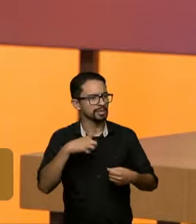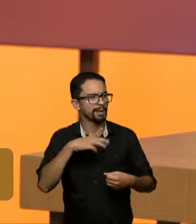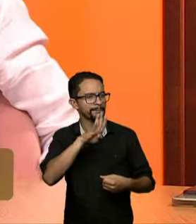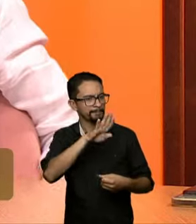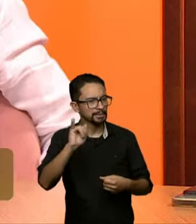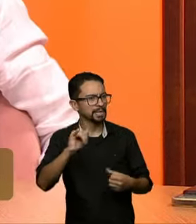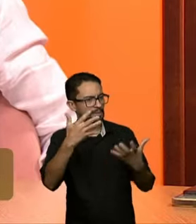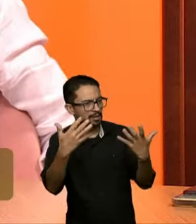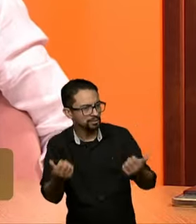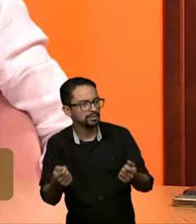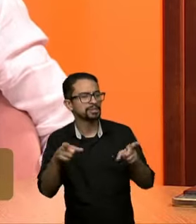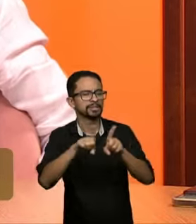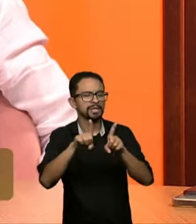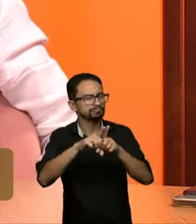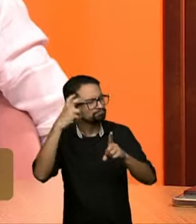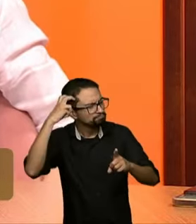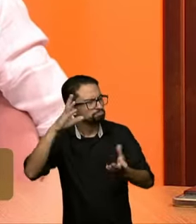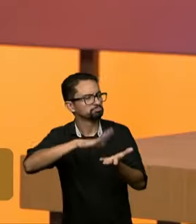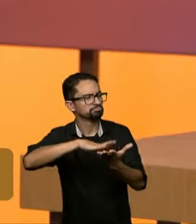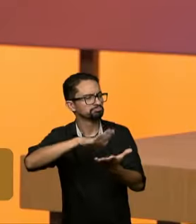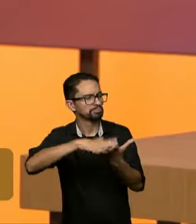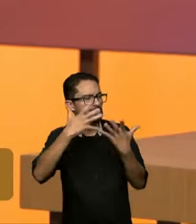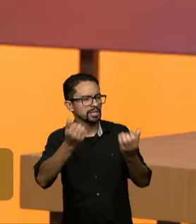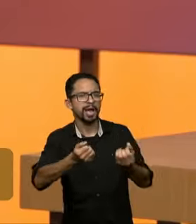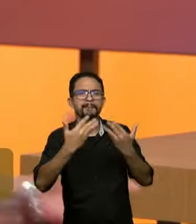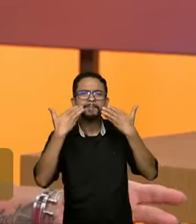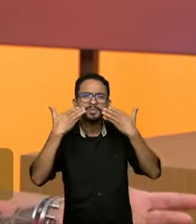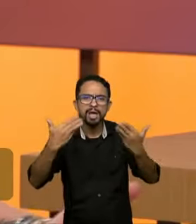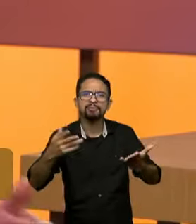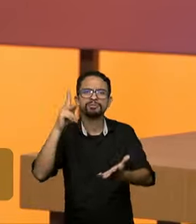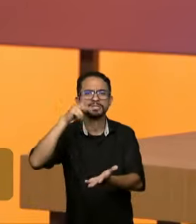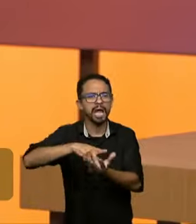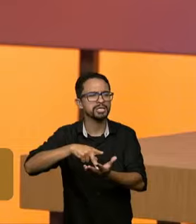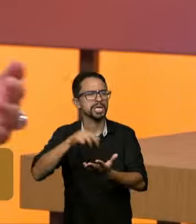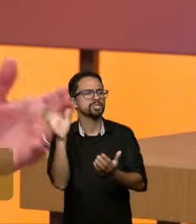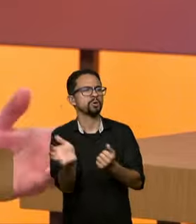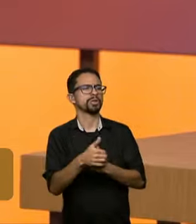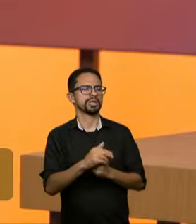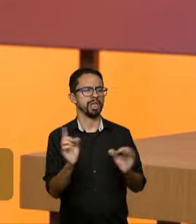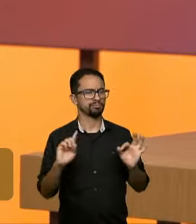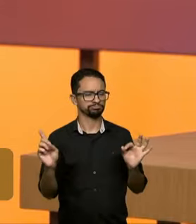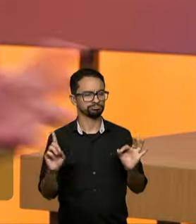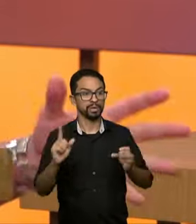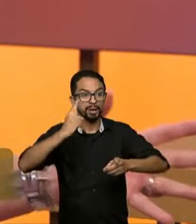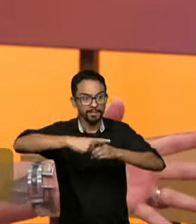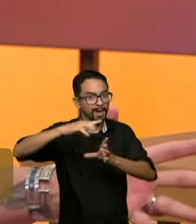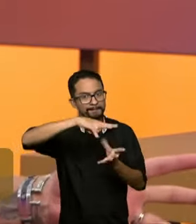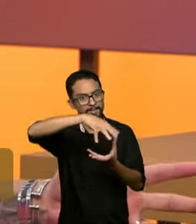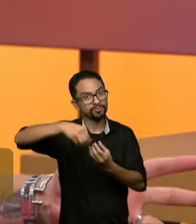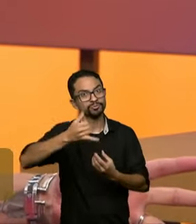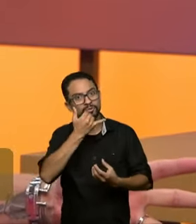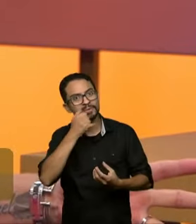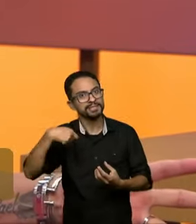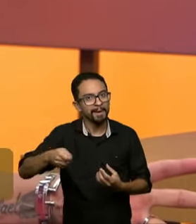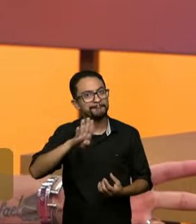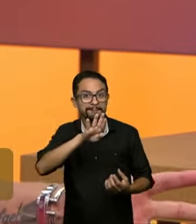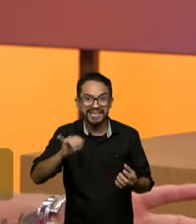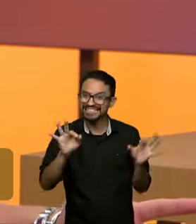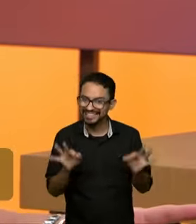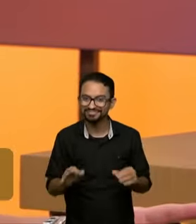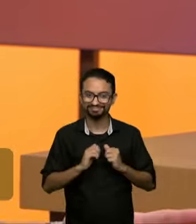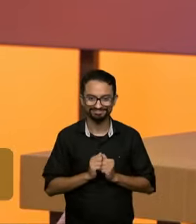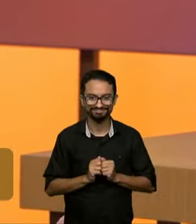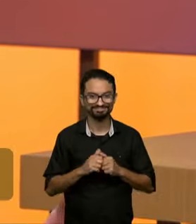acho genial assumir e botar pra jogo mesmo, porque eu acho até que o mundo é bi mesmo, entendeu?